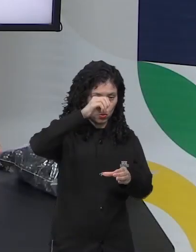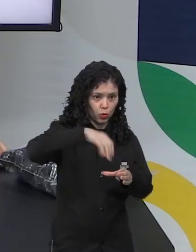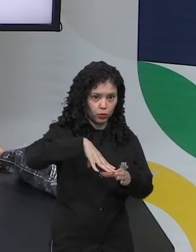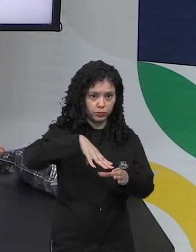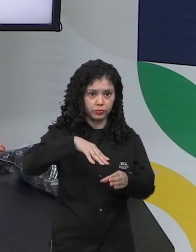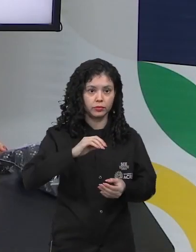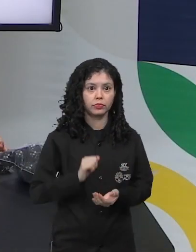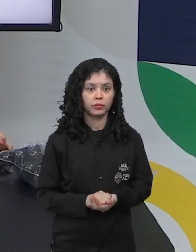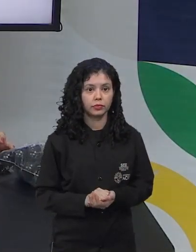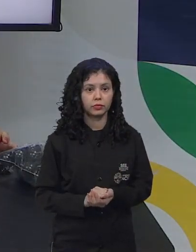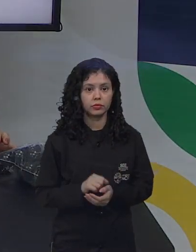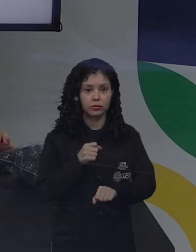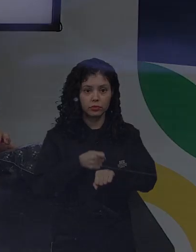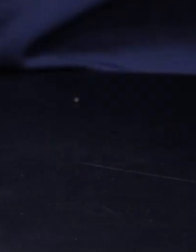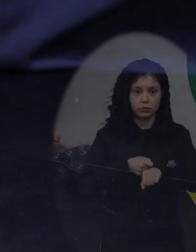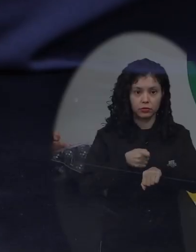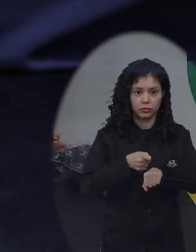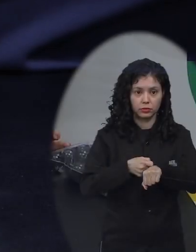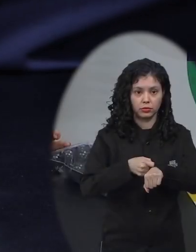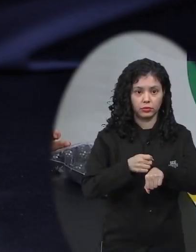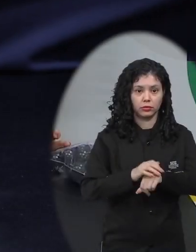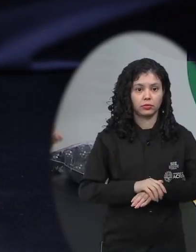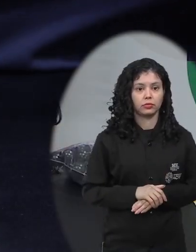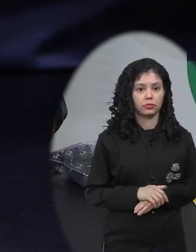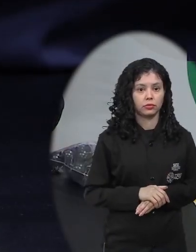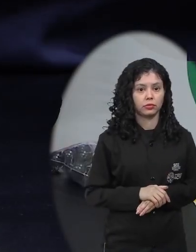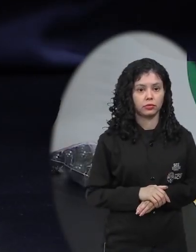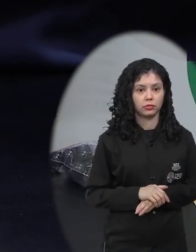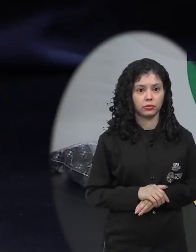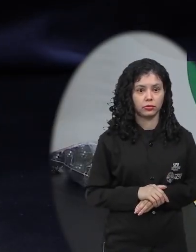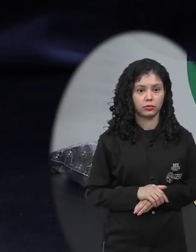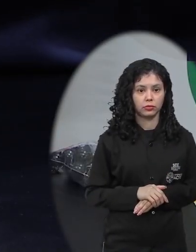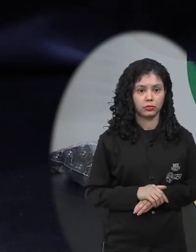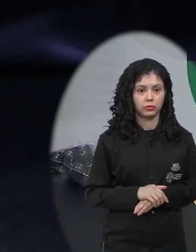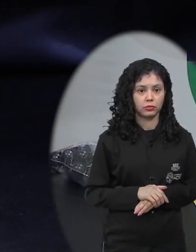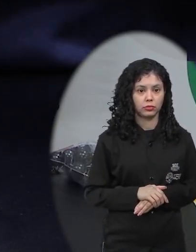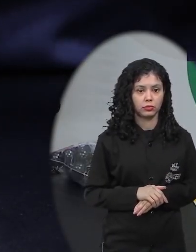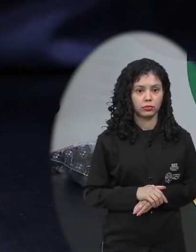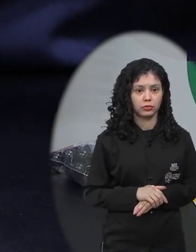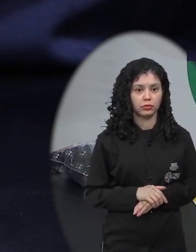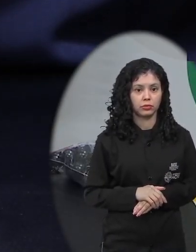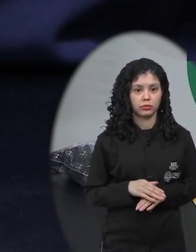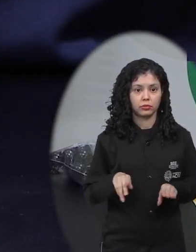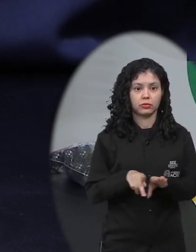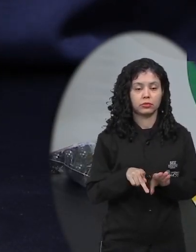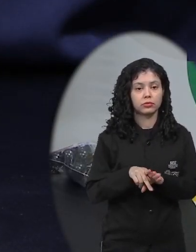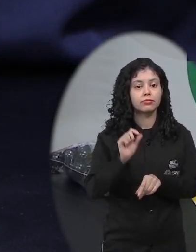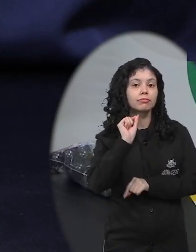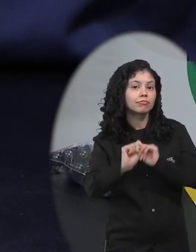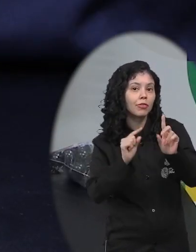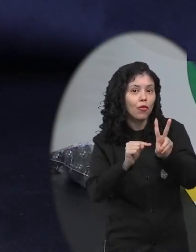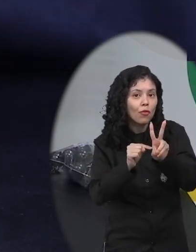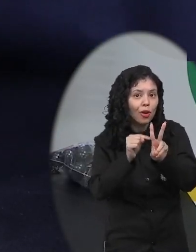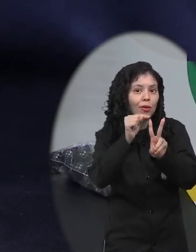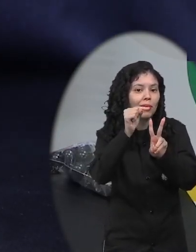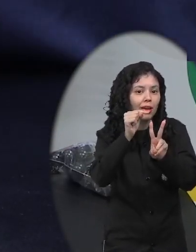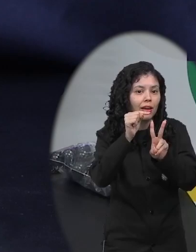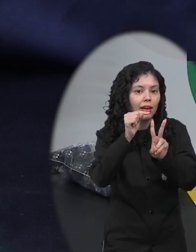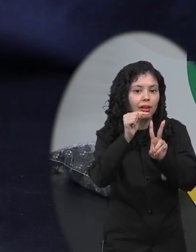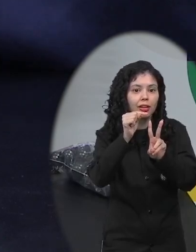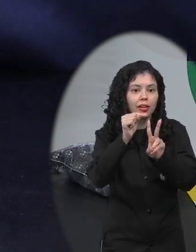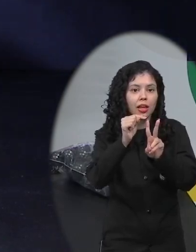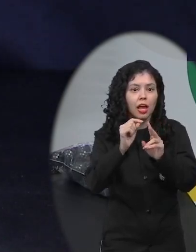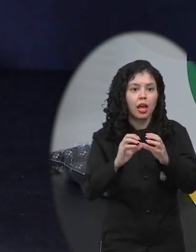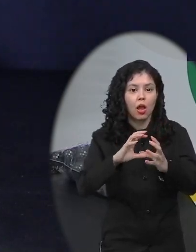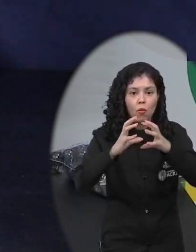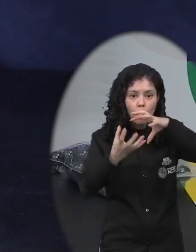a nossa esfera de mármore. Esse volume aqui, ó, deslocado, vai ser o volume dessa